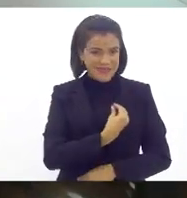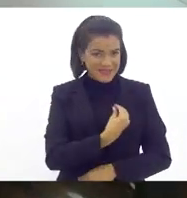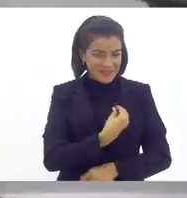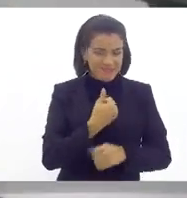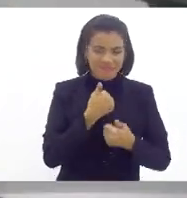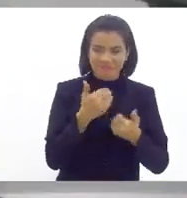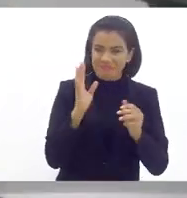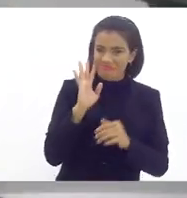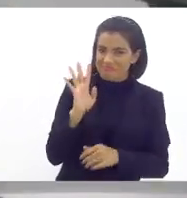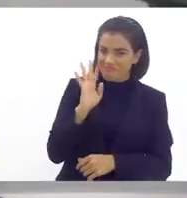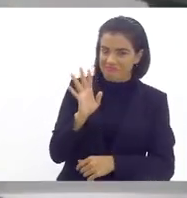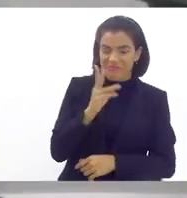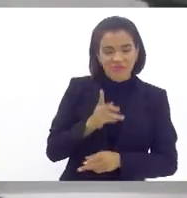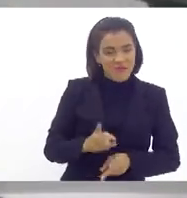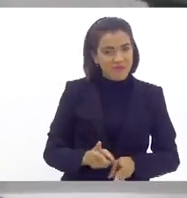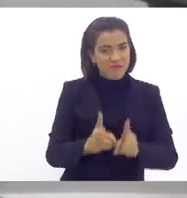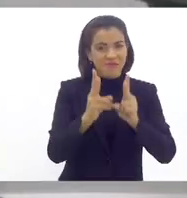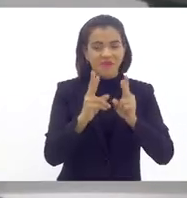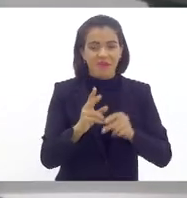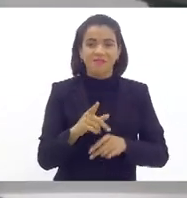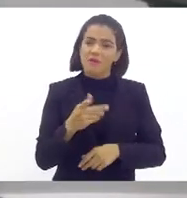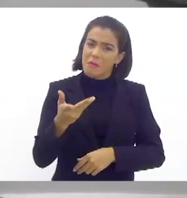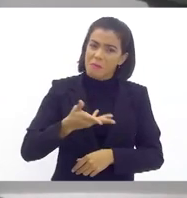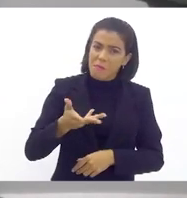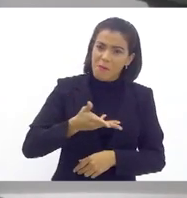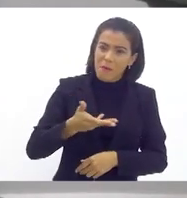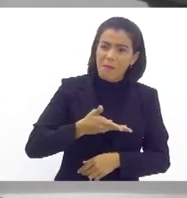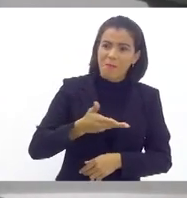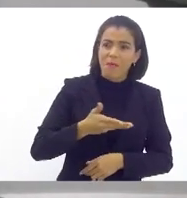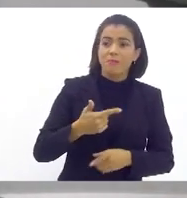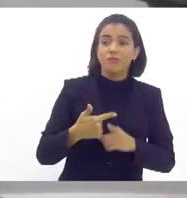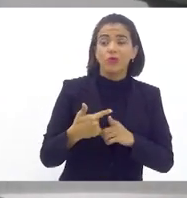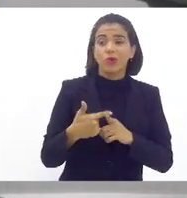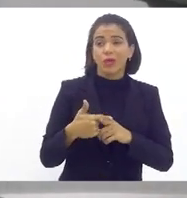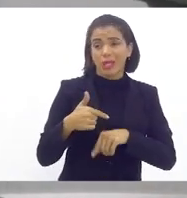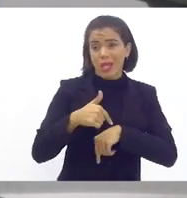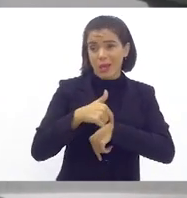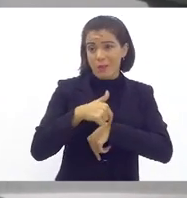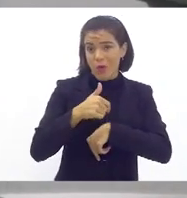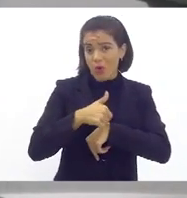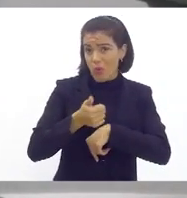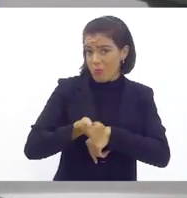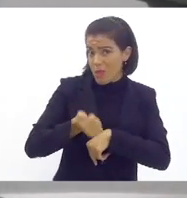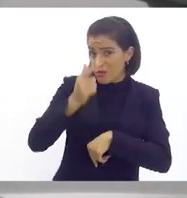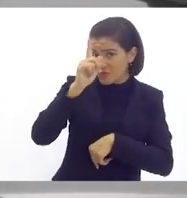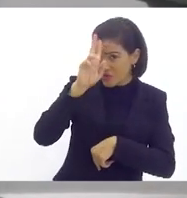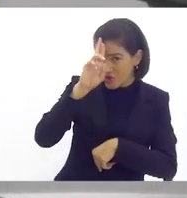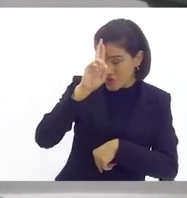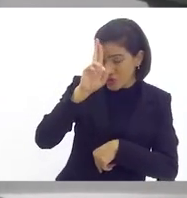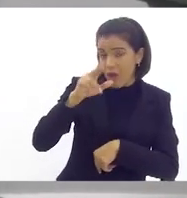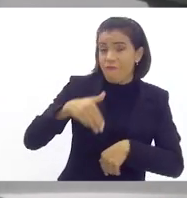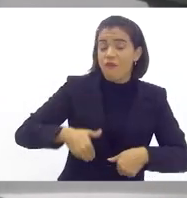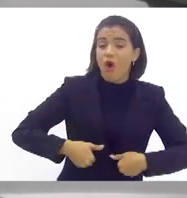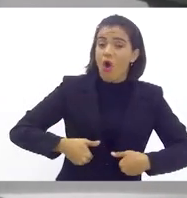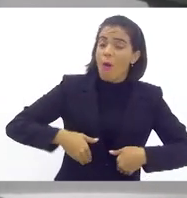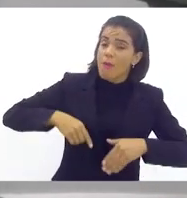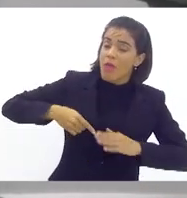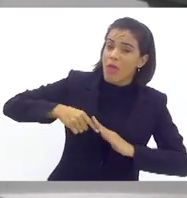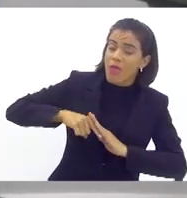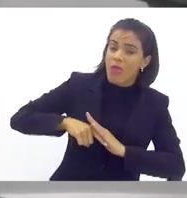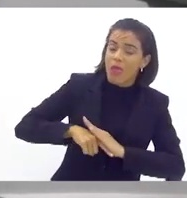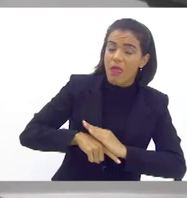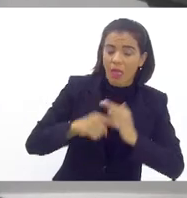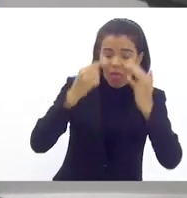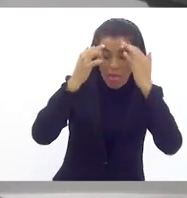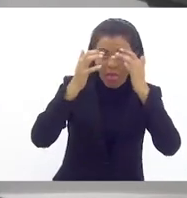É isso, vamos seguir, vamos começar a acelerar, porque daqui a pouco dá meio-dia, a fome aumenta e a gente não consegue nem